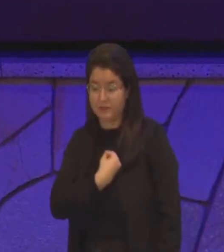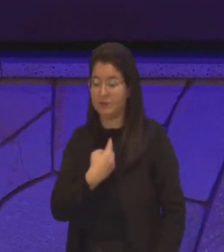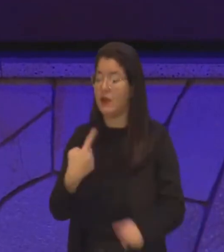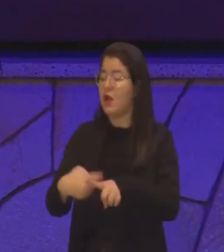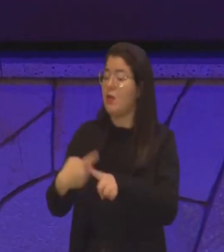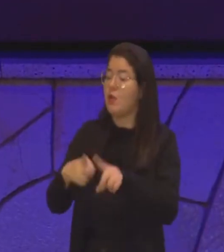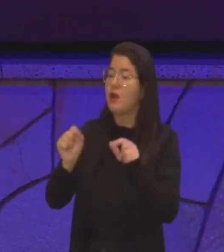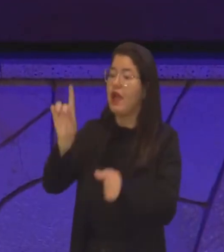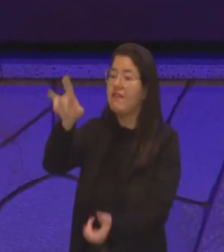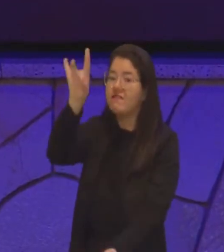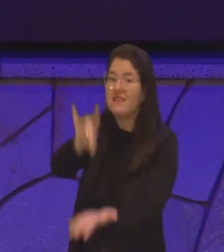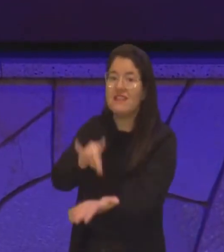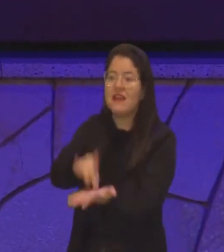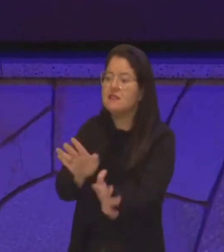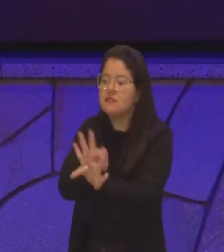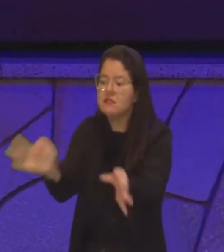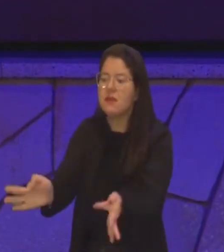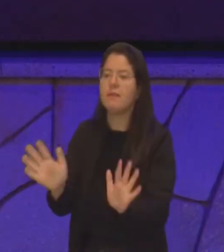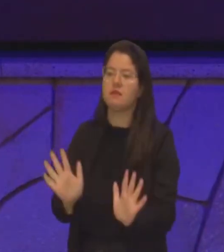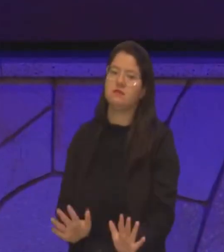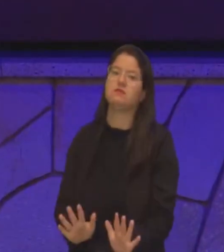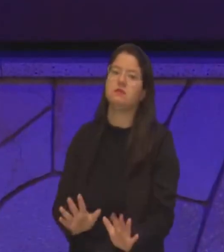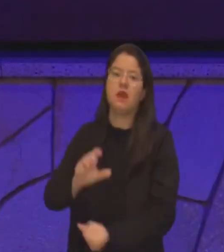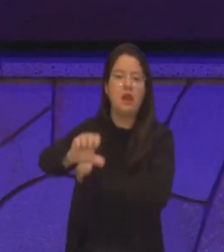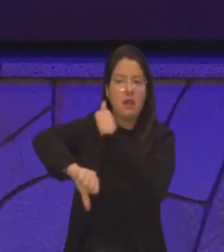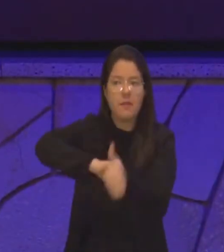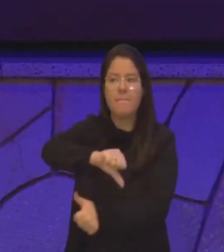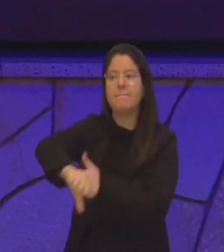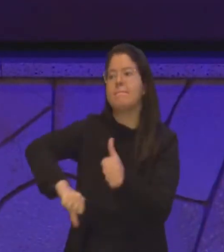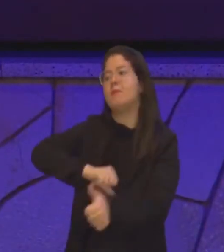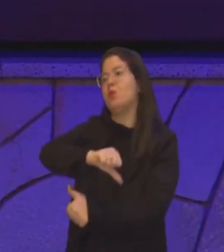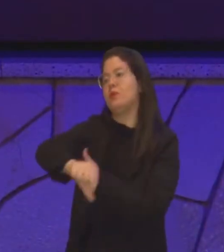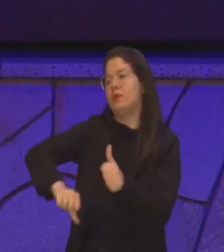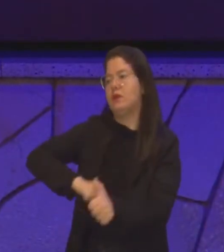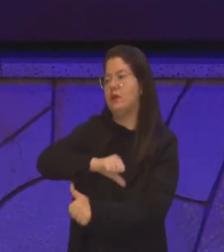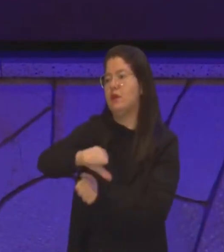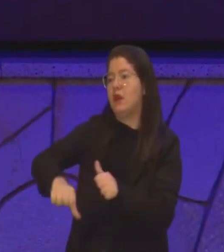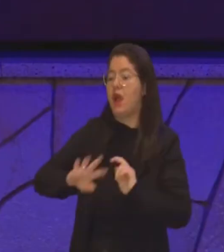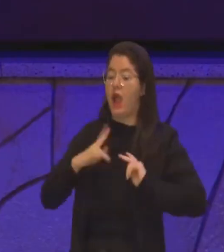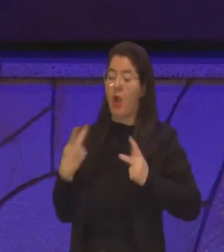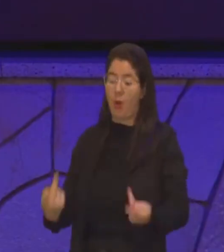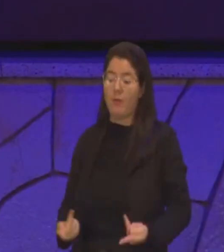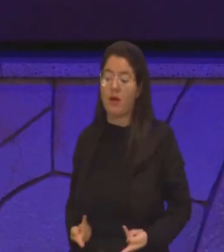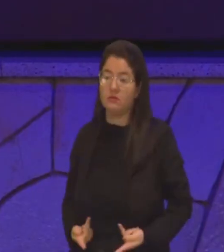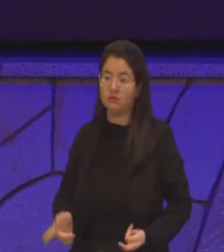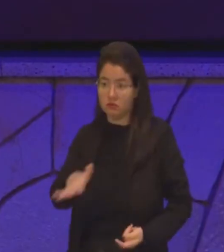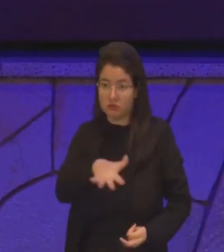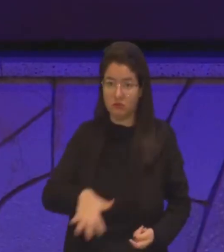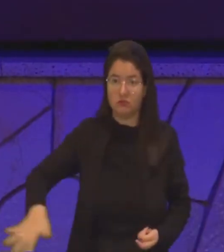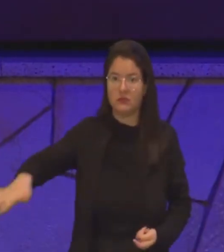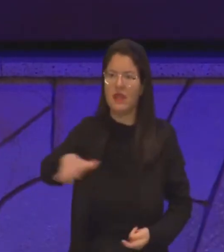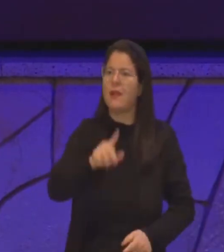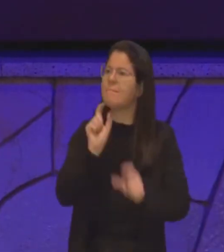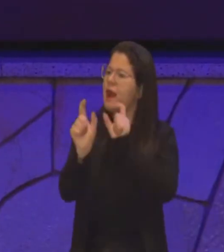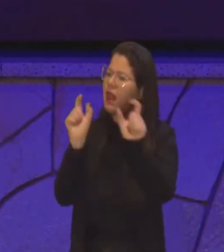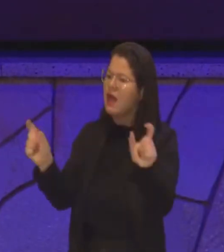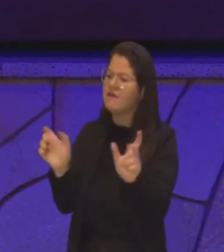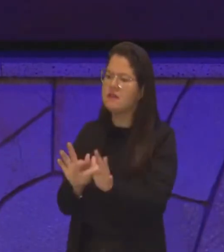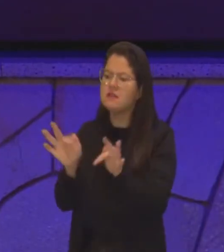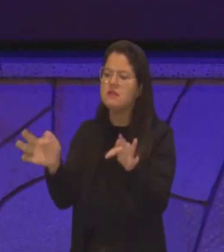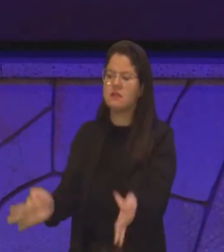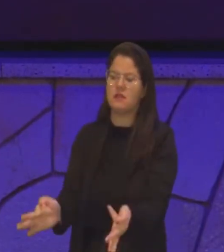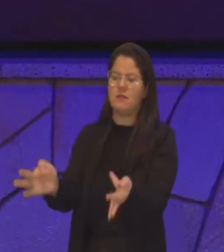Porque foram verdades simples que transformaram a humanidade. Foram palavras